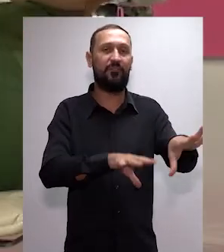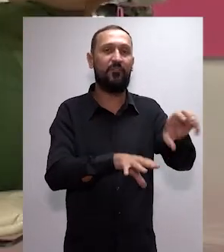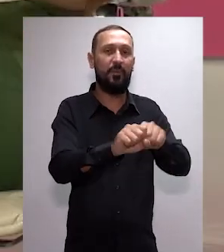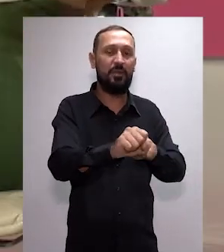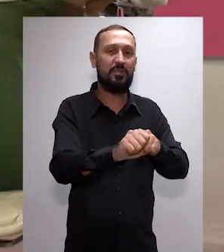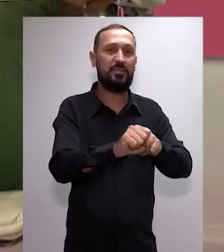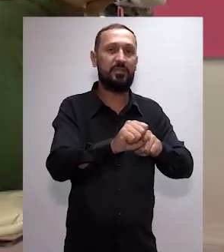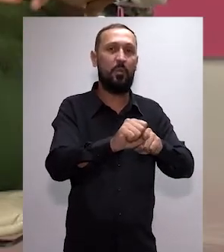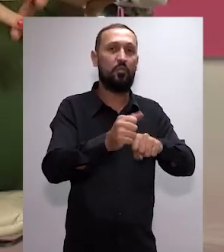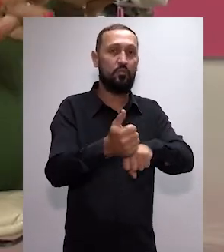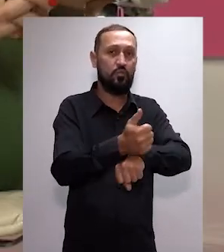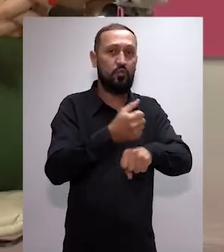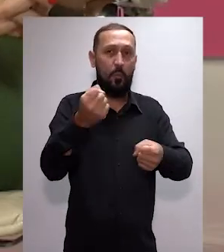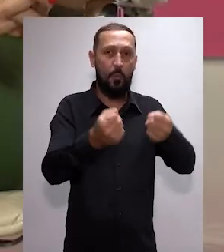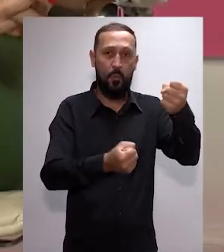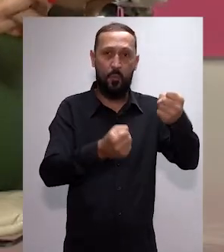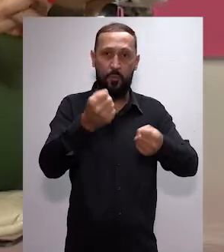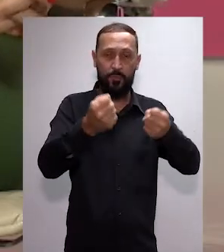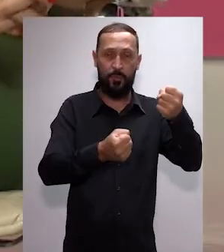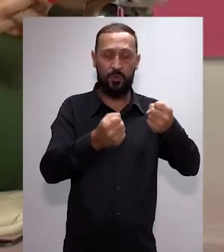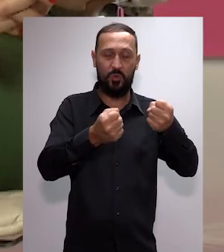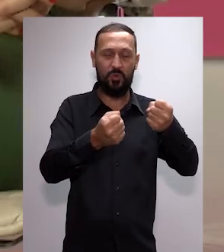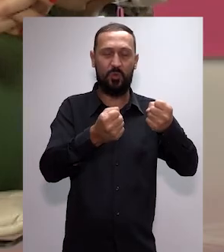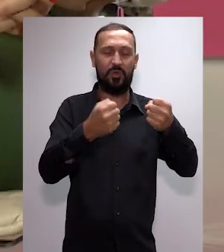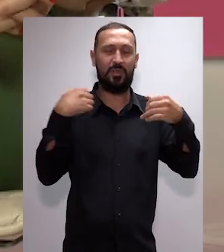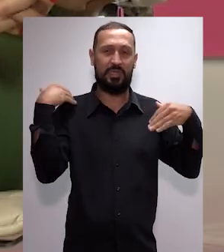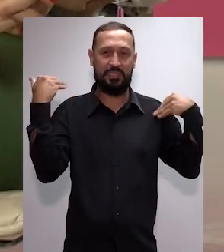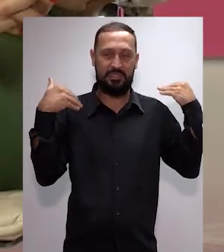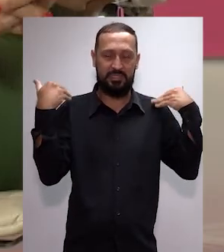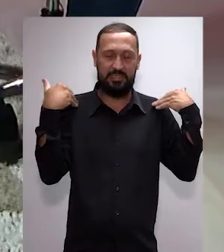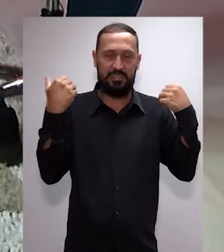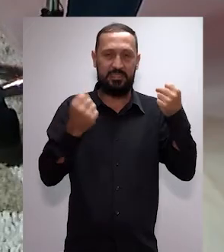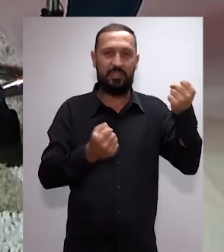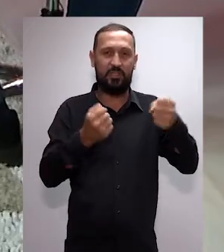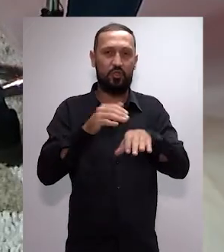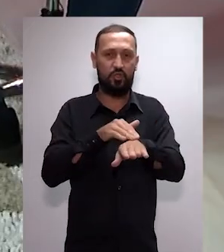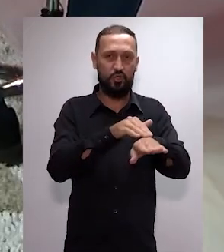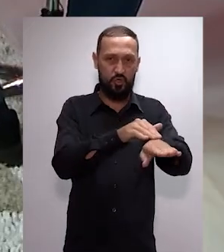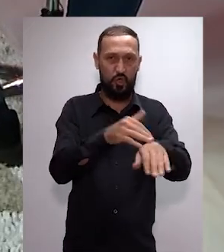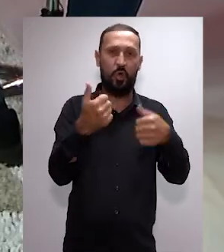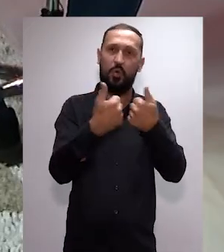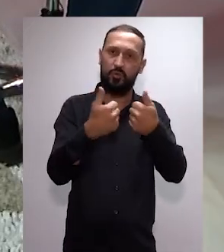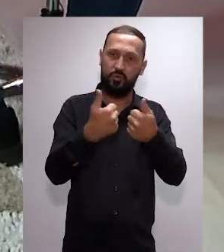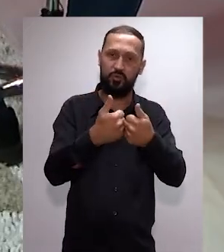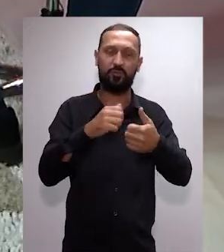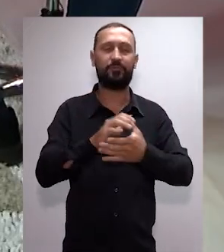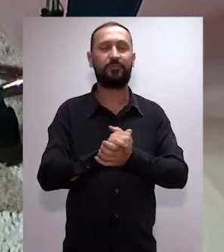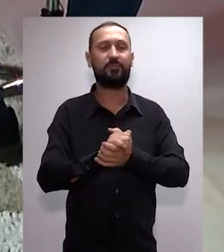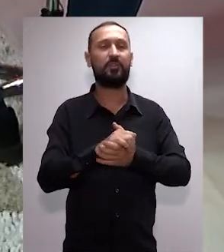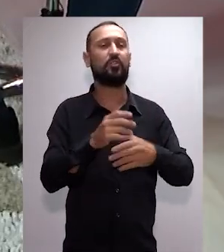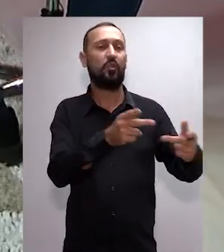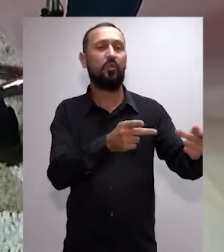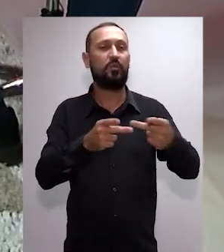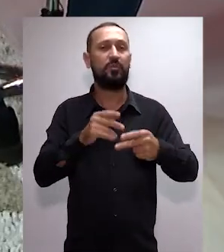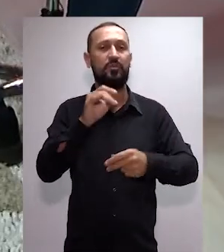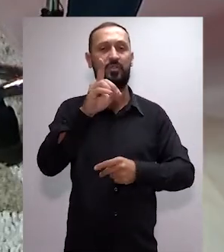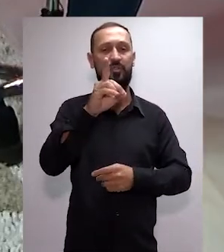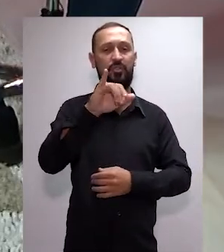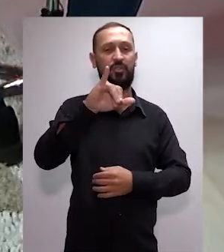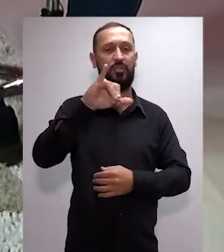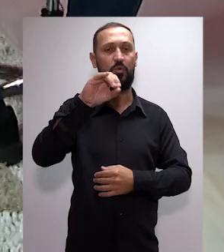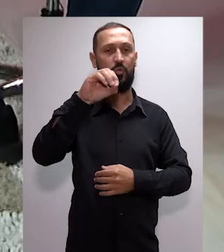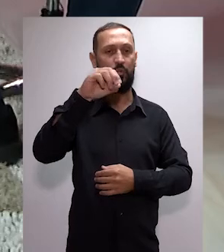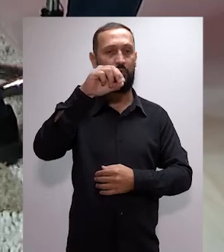de ônibus e caminhões de acordo com o Código de Trânsito Brasileiro? E para explicar isso pra gente, chamamos o